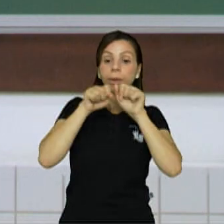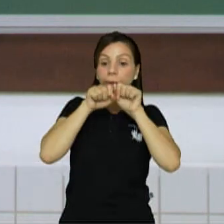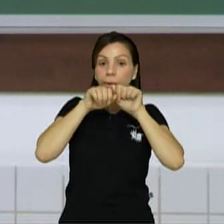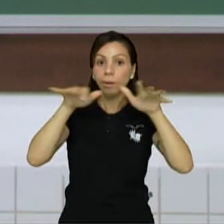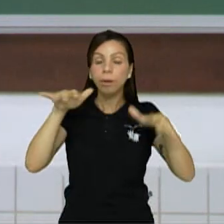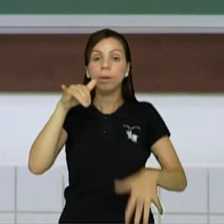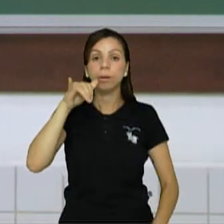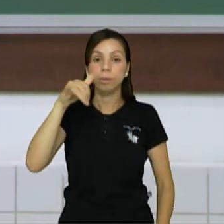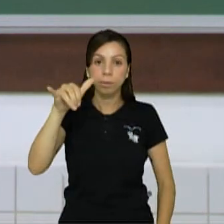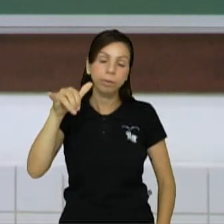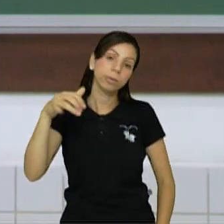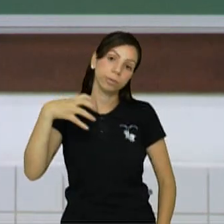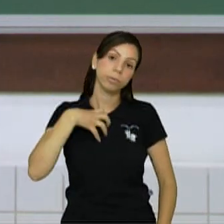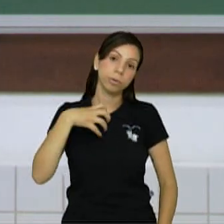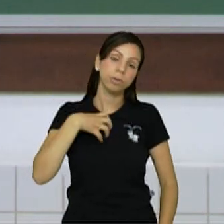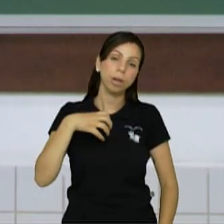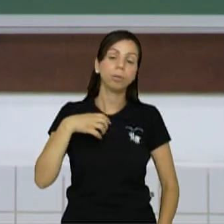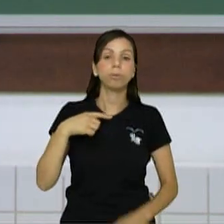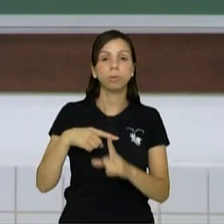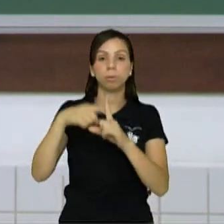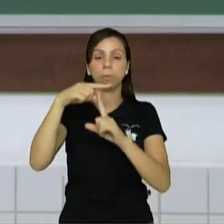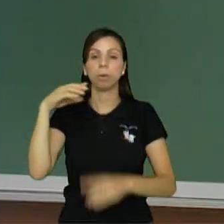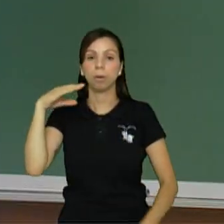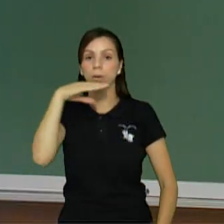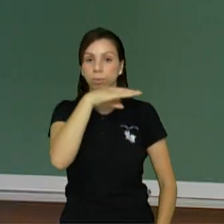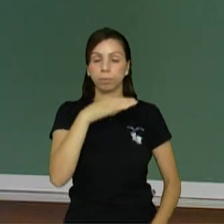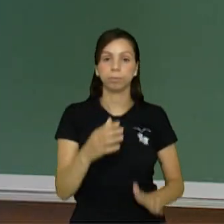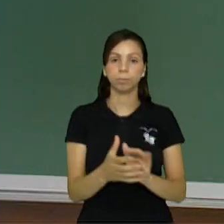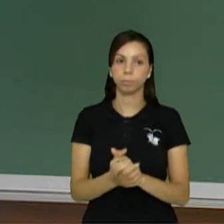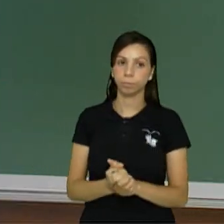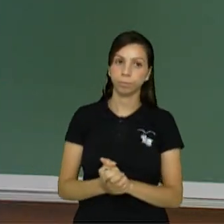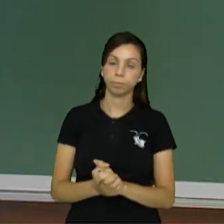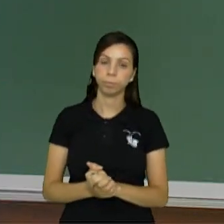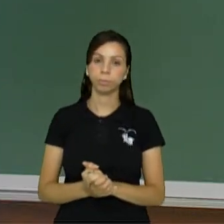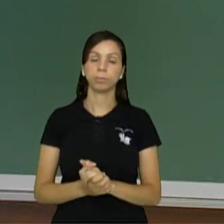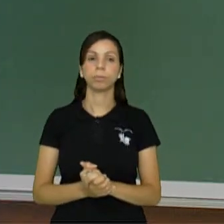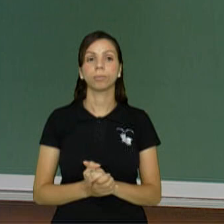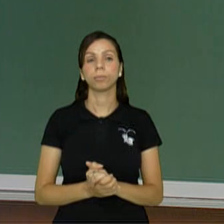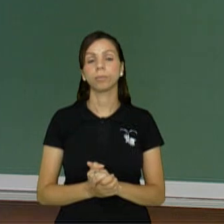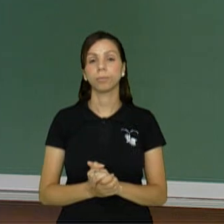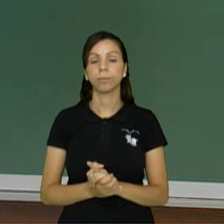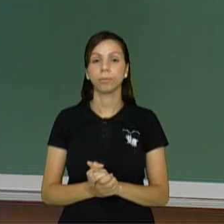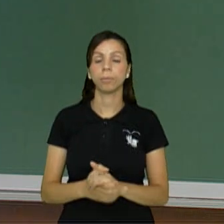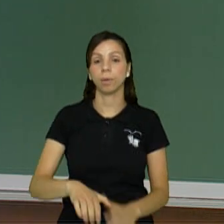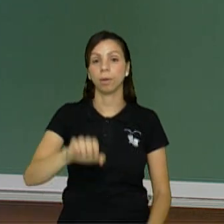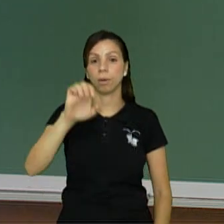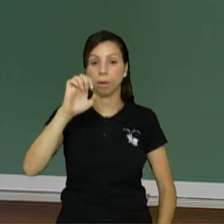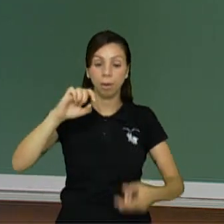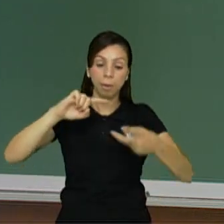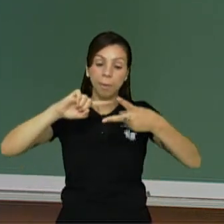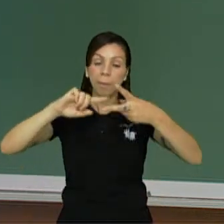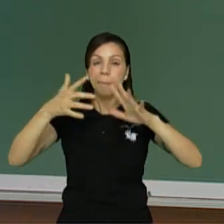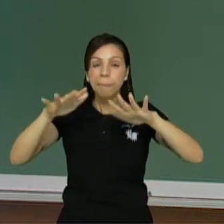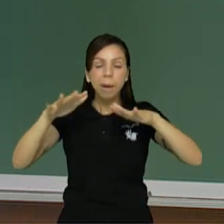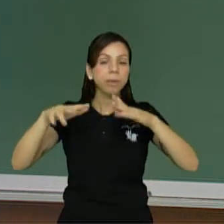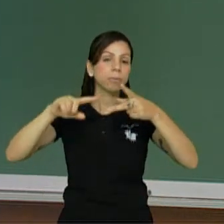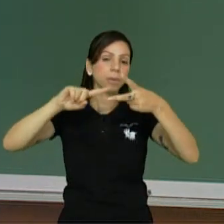energia cinética em forma de calor, tá? Pessoal, também não esqueça, colisão parcialmente